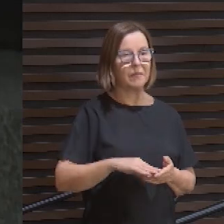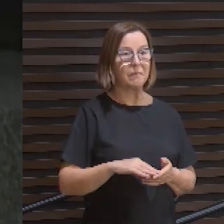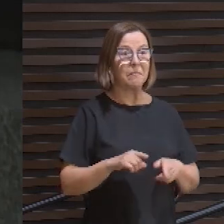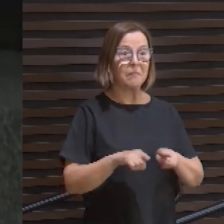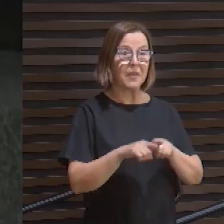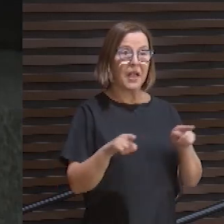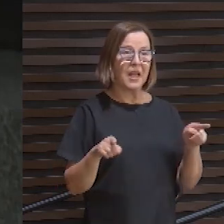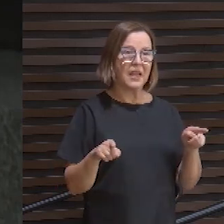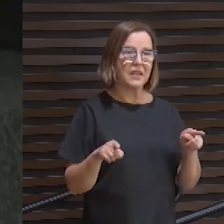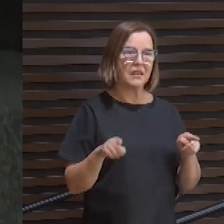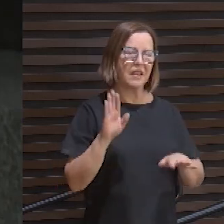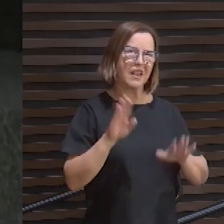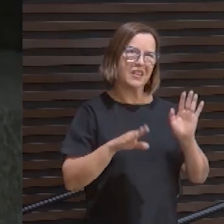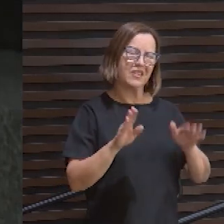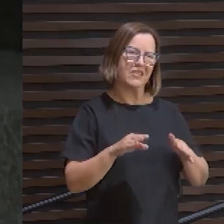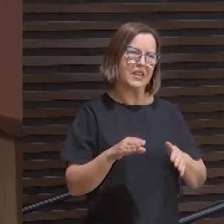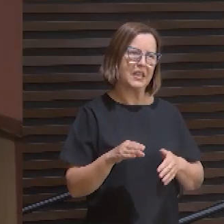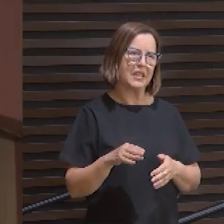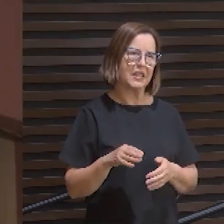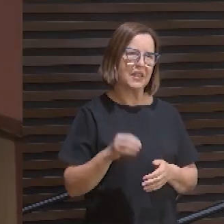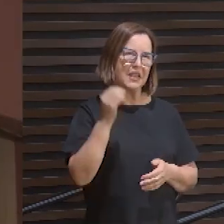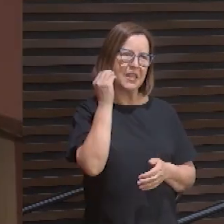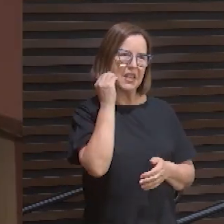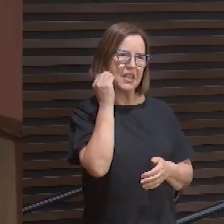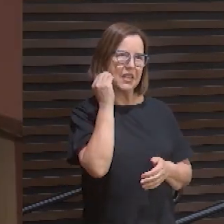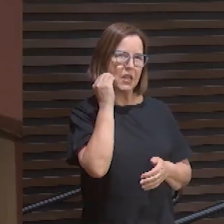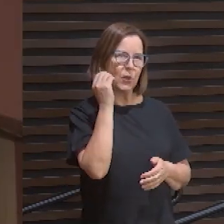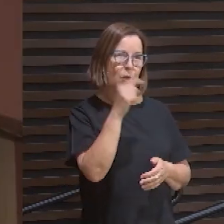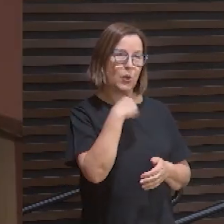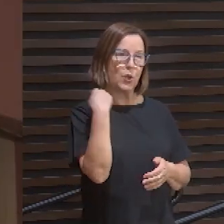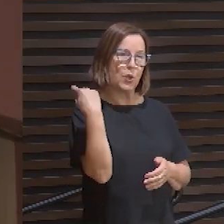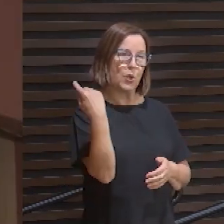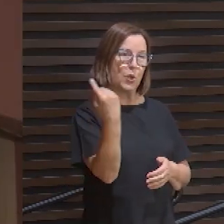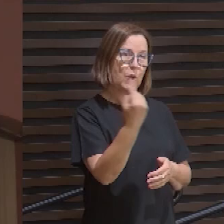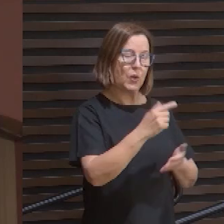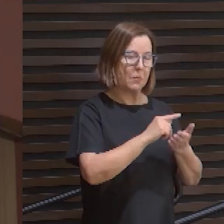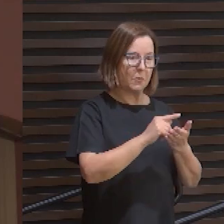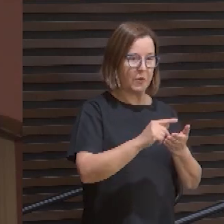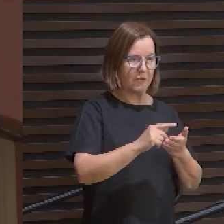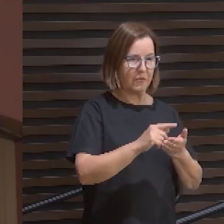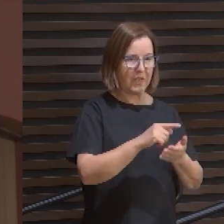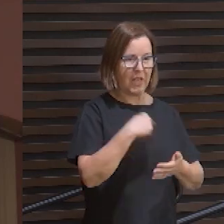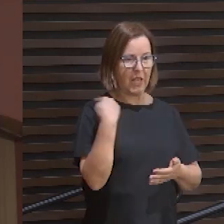vezes tentamos nos purificar por meio das boas obras.